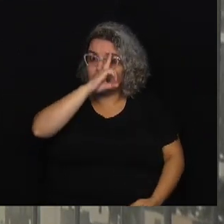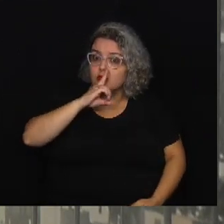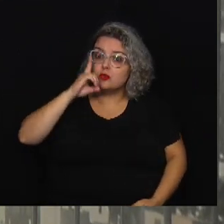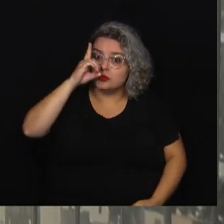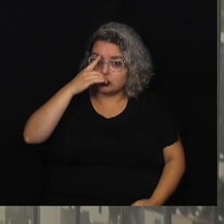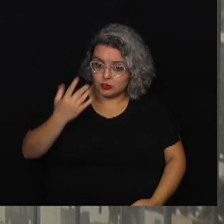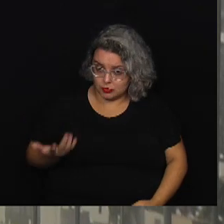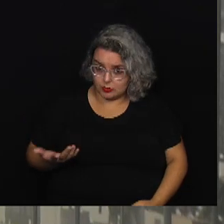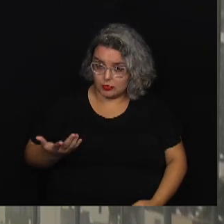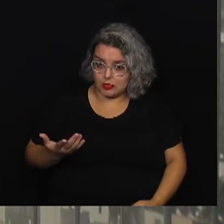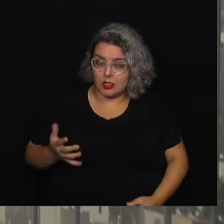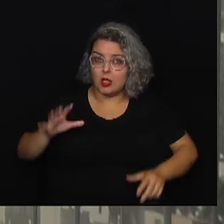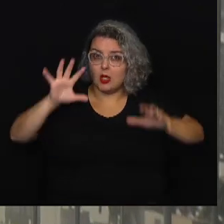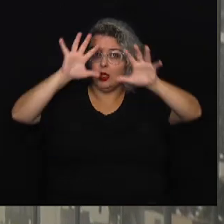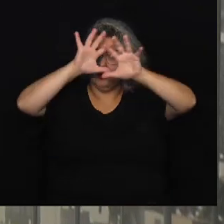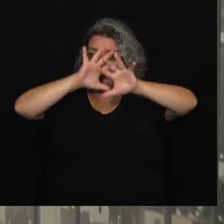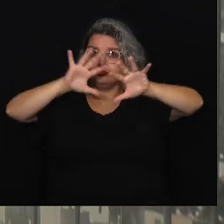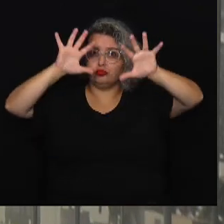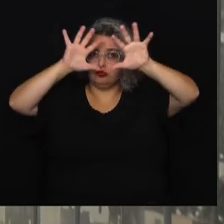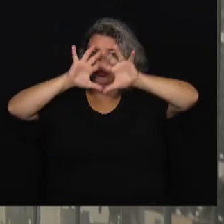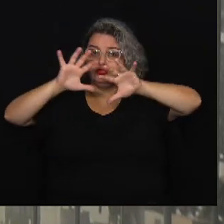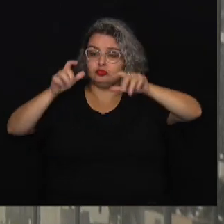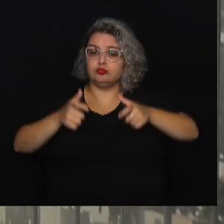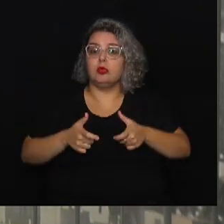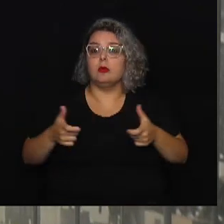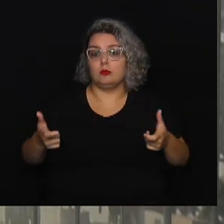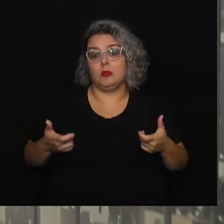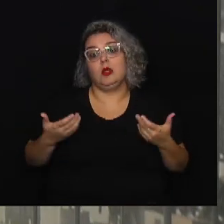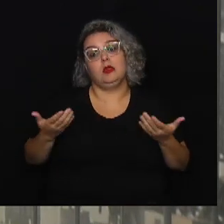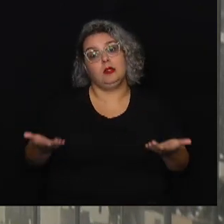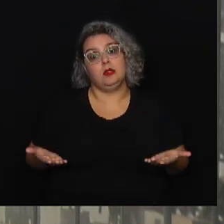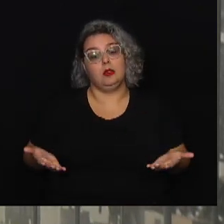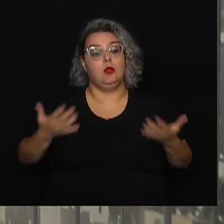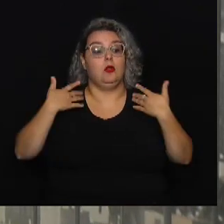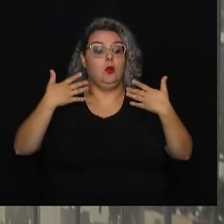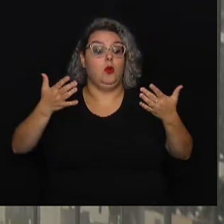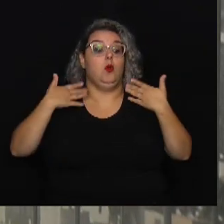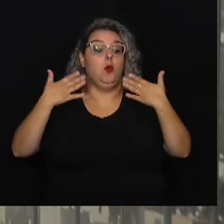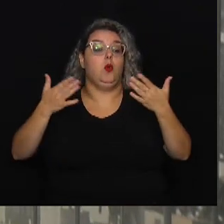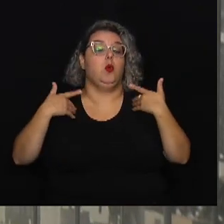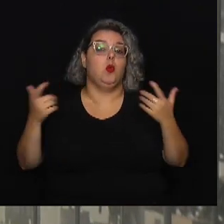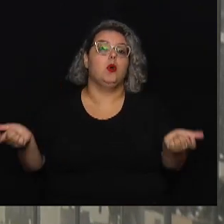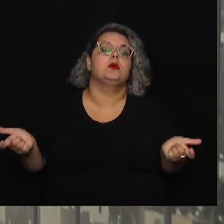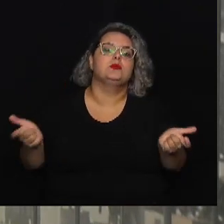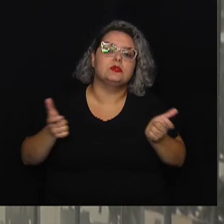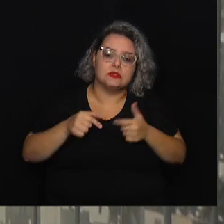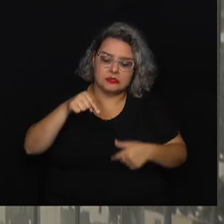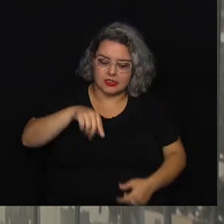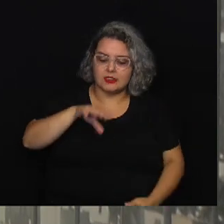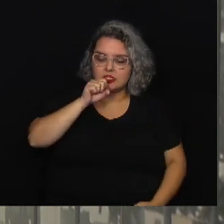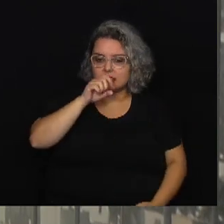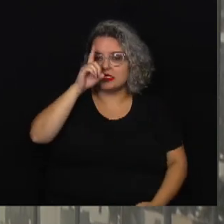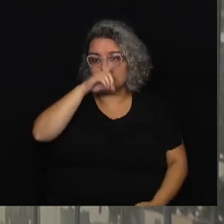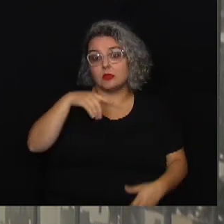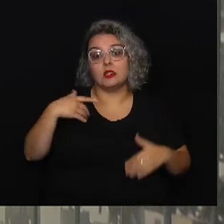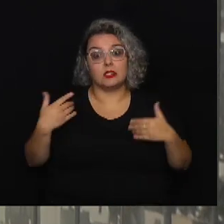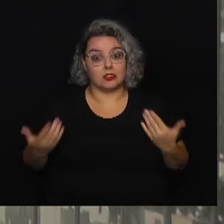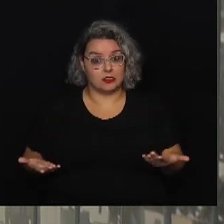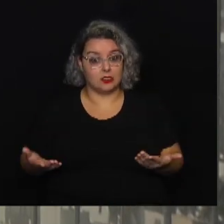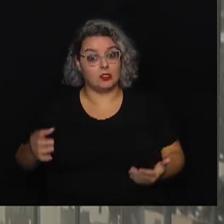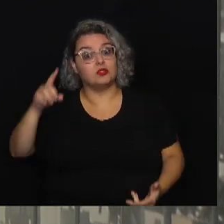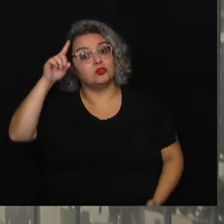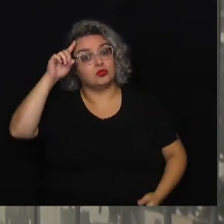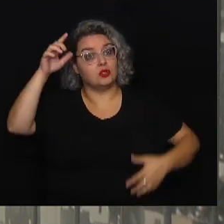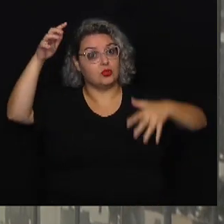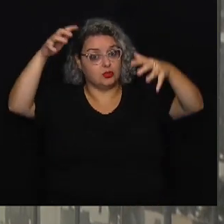domingo. Nebulosidade toma conta e com isso o calorão diminui neste fim de semana. Então, dias